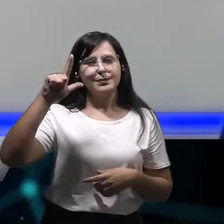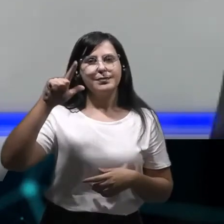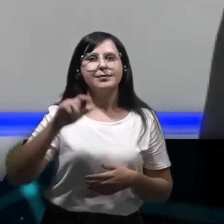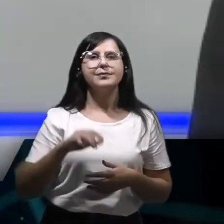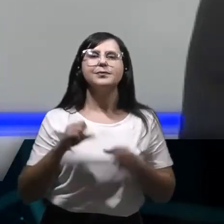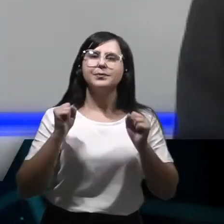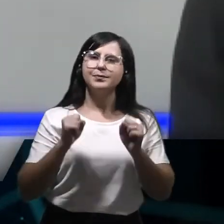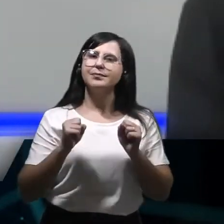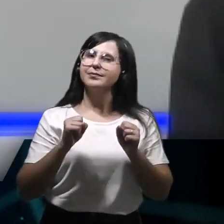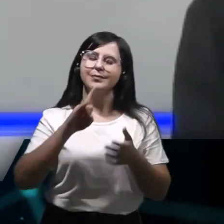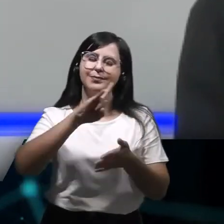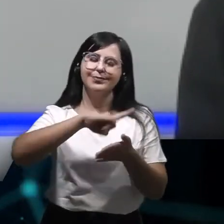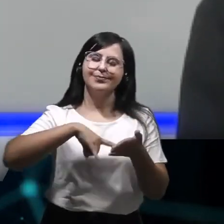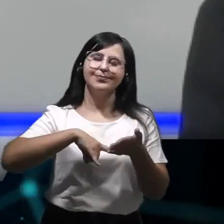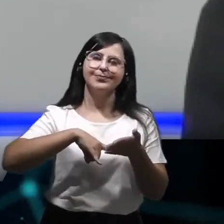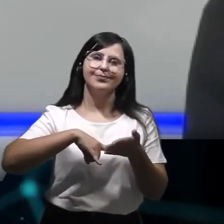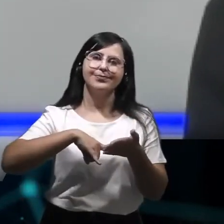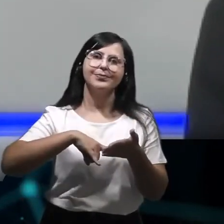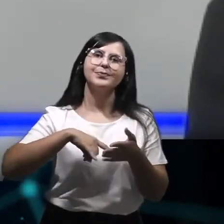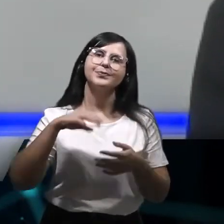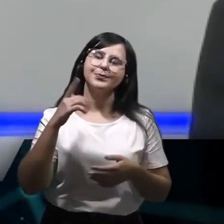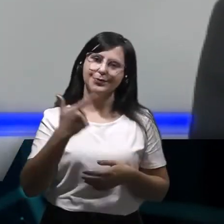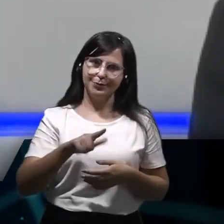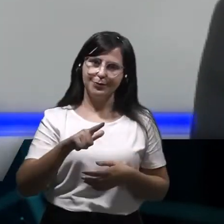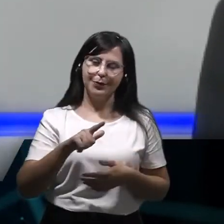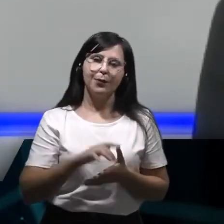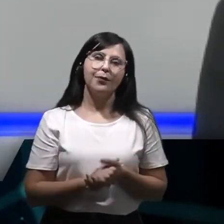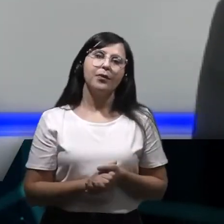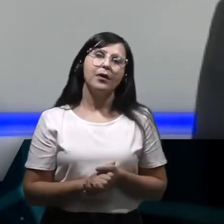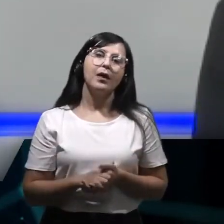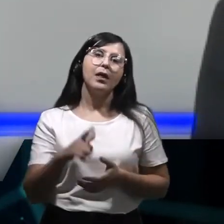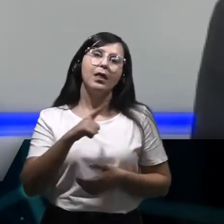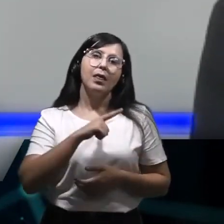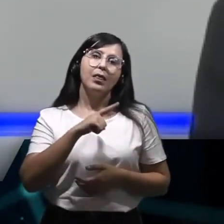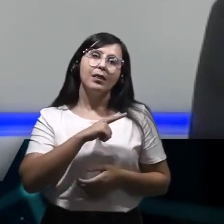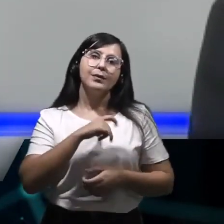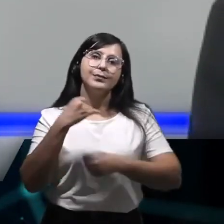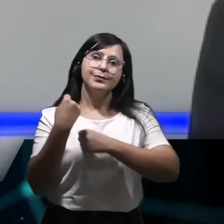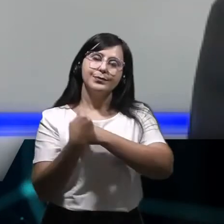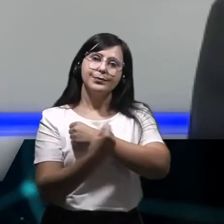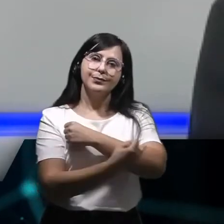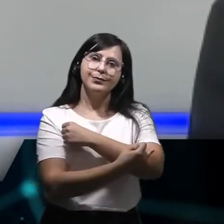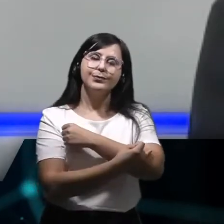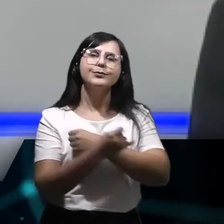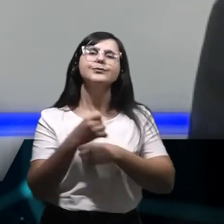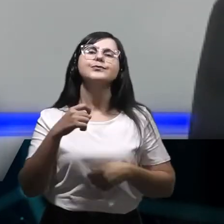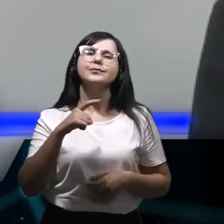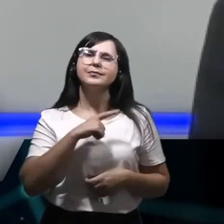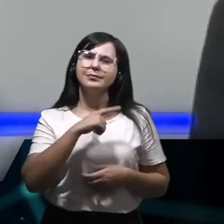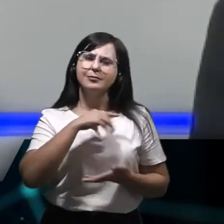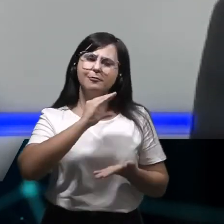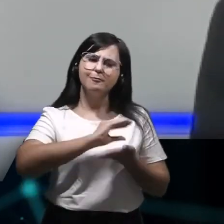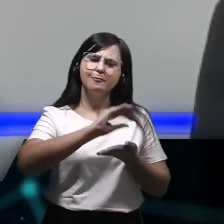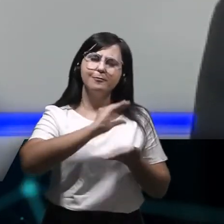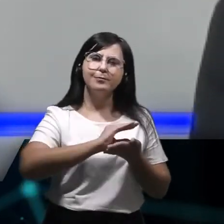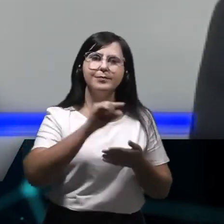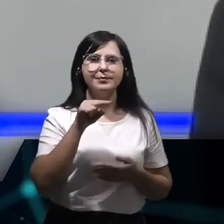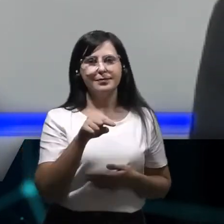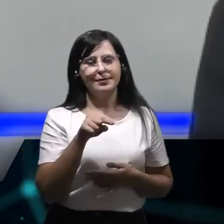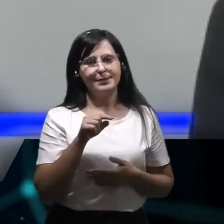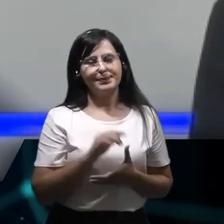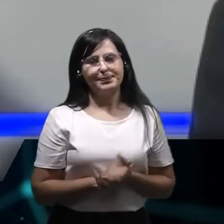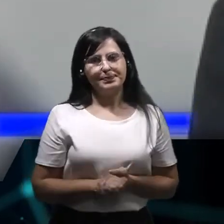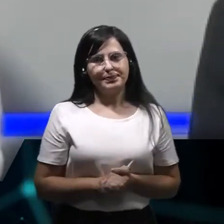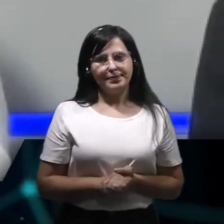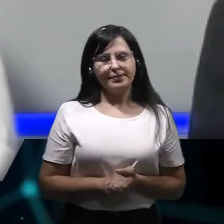falando em loteamento, investimento, saneamento em água, eu quero dizer para você que minha parte com